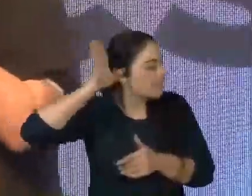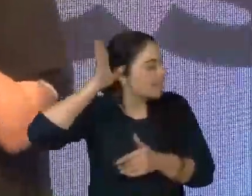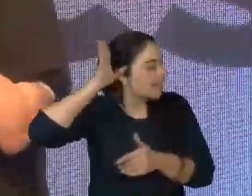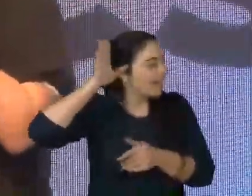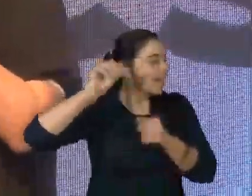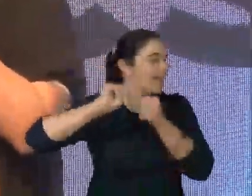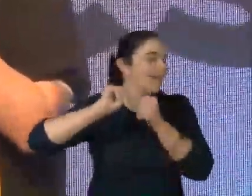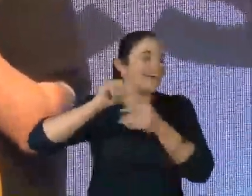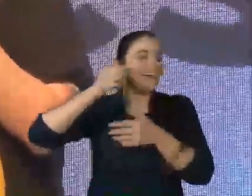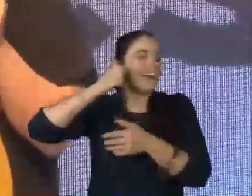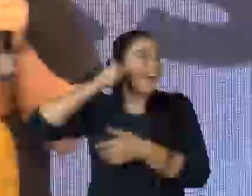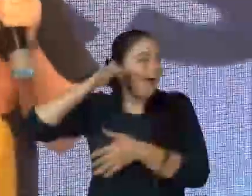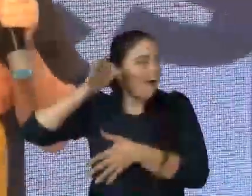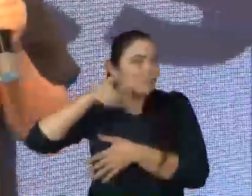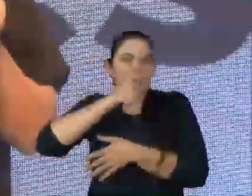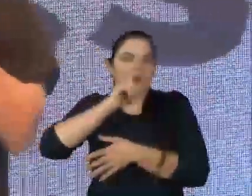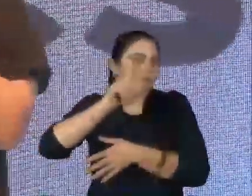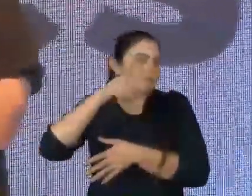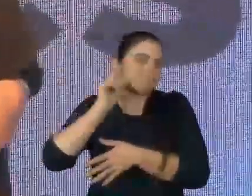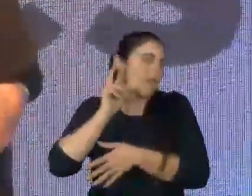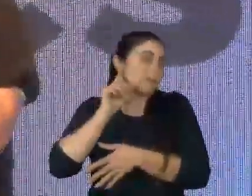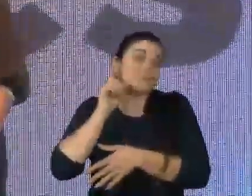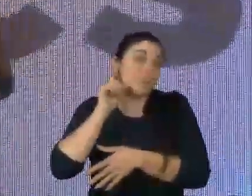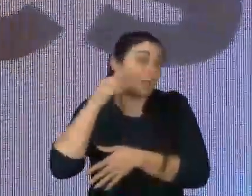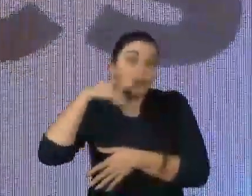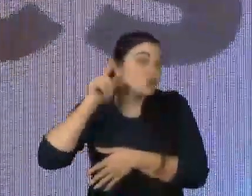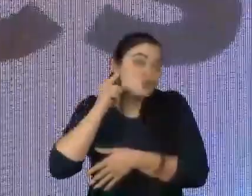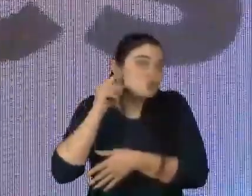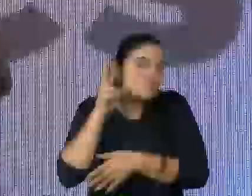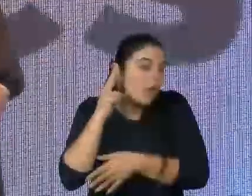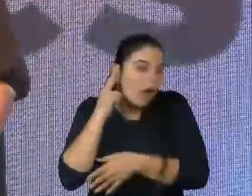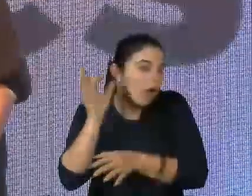porque assim, esse projeto de vida que assim,